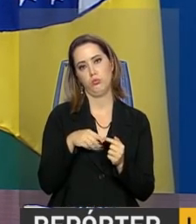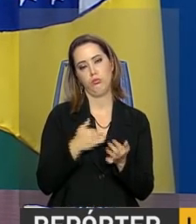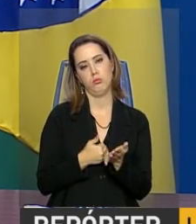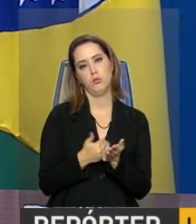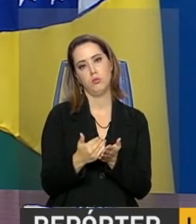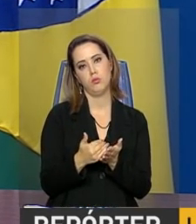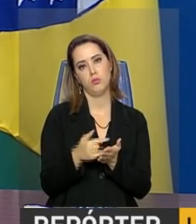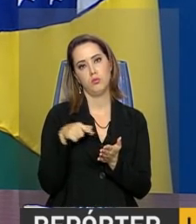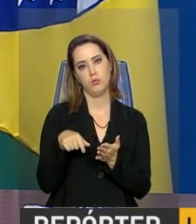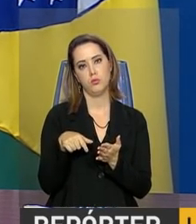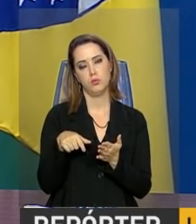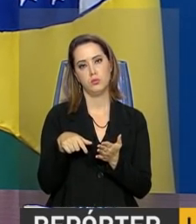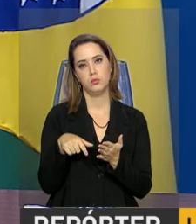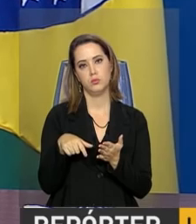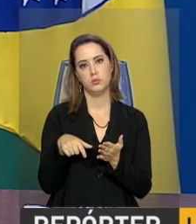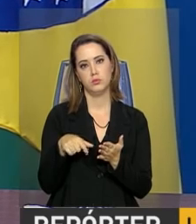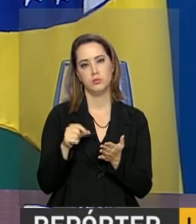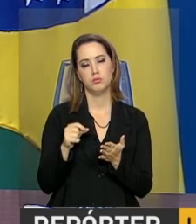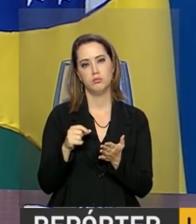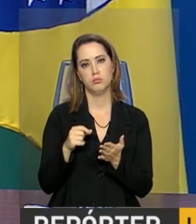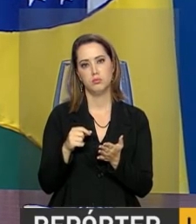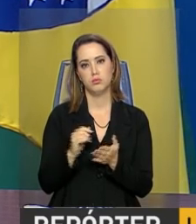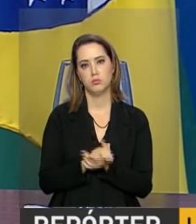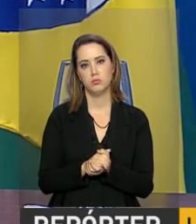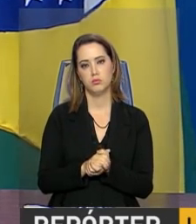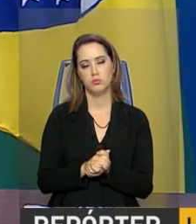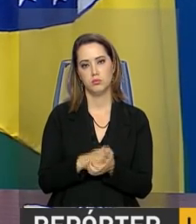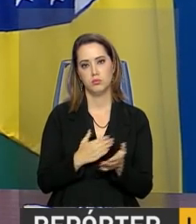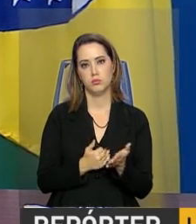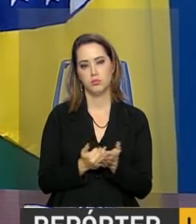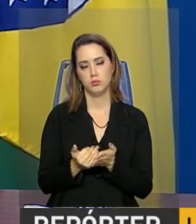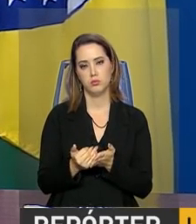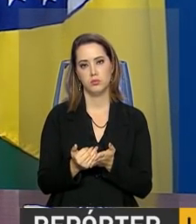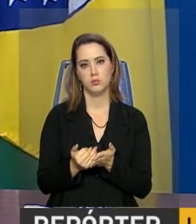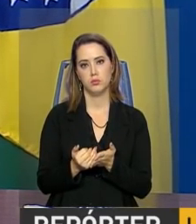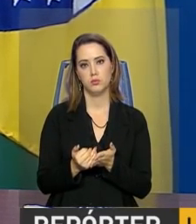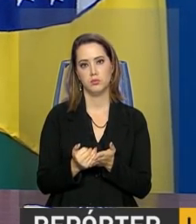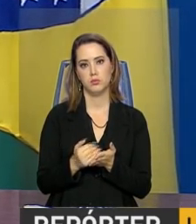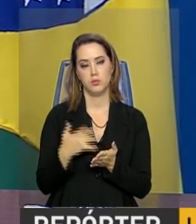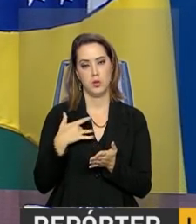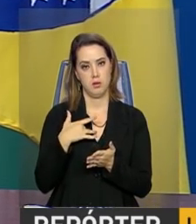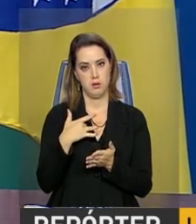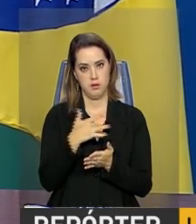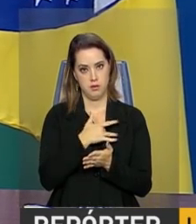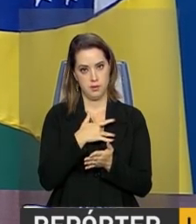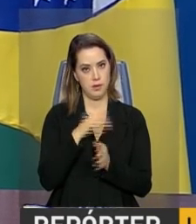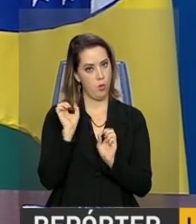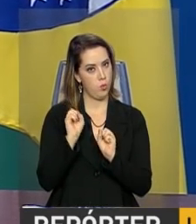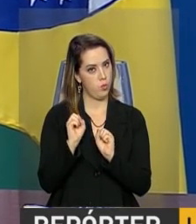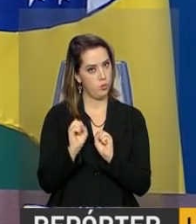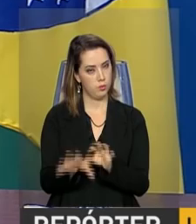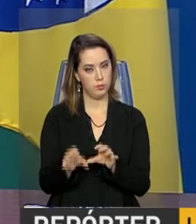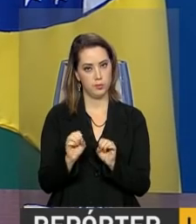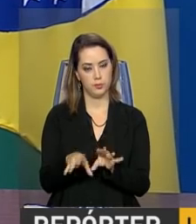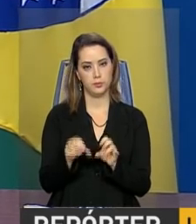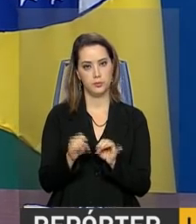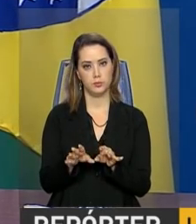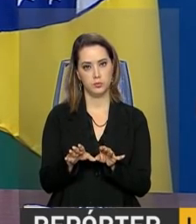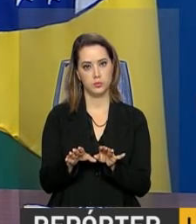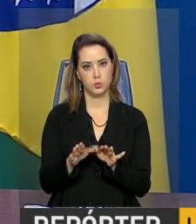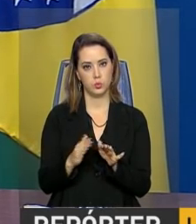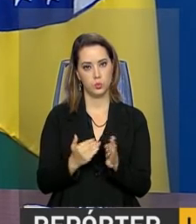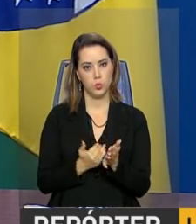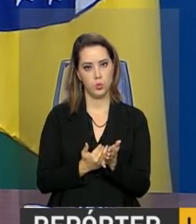início com a a a saúde e a educação,